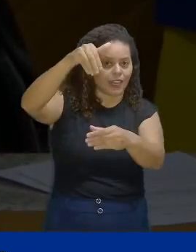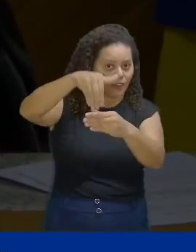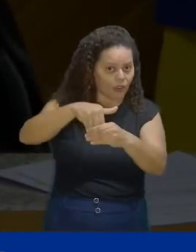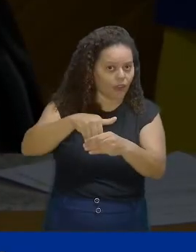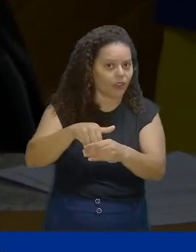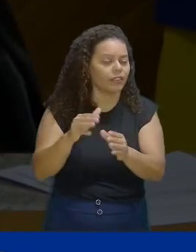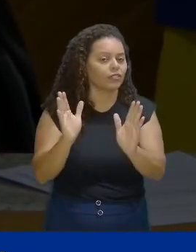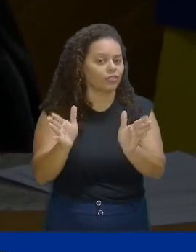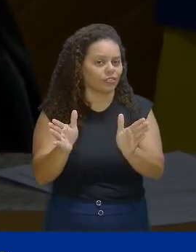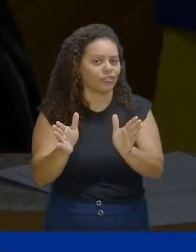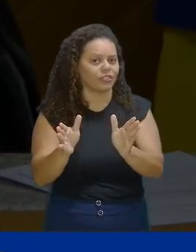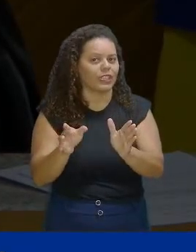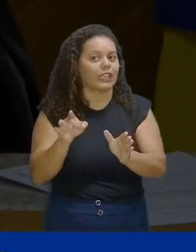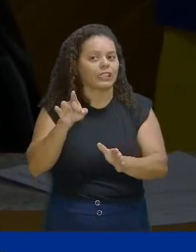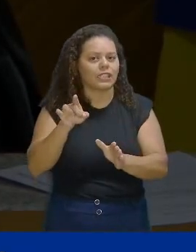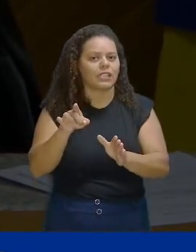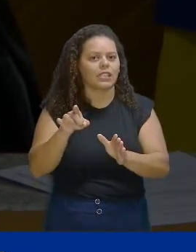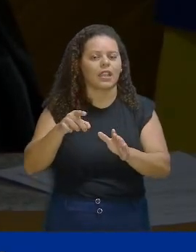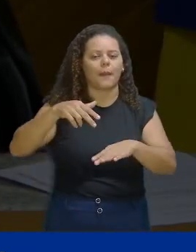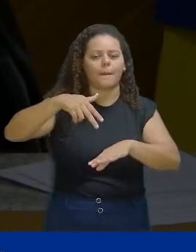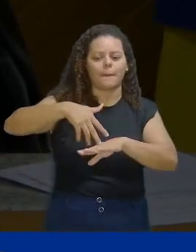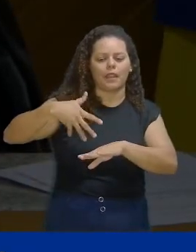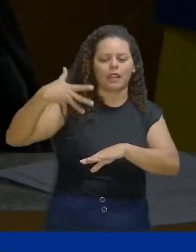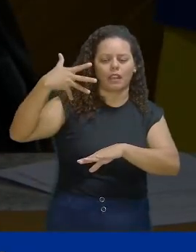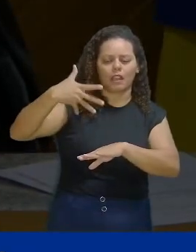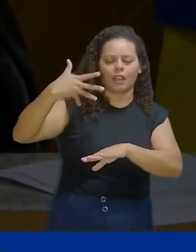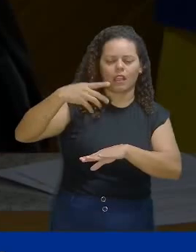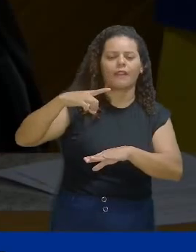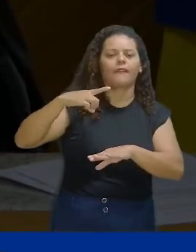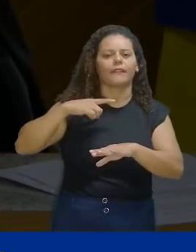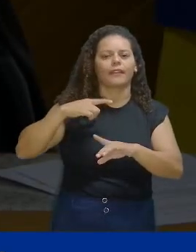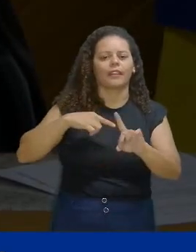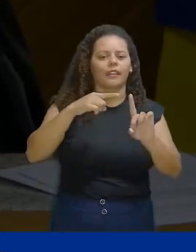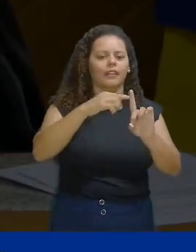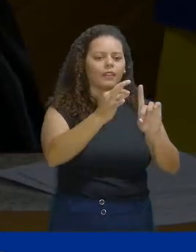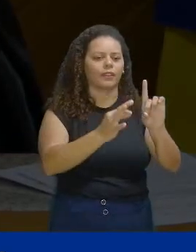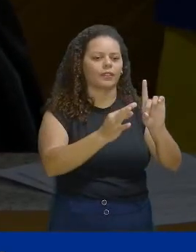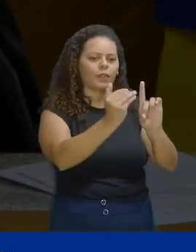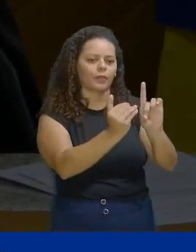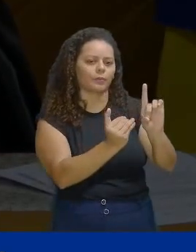recebendo o desembargador